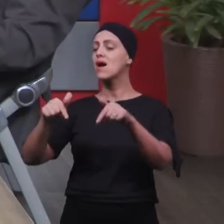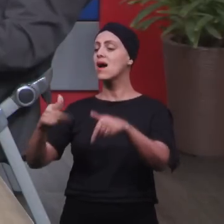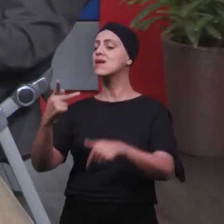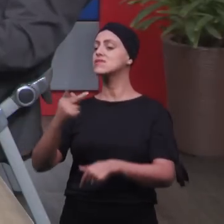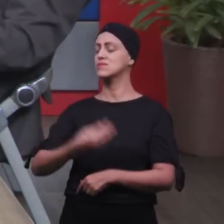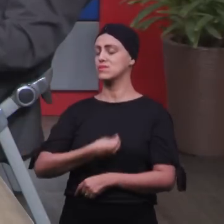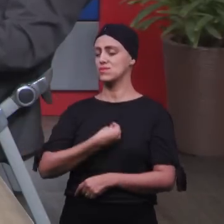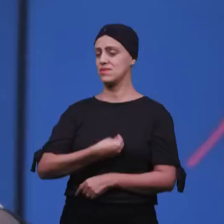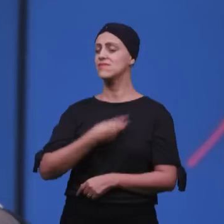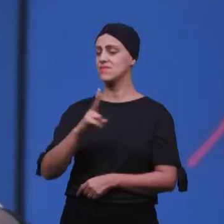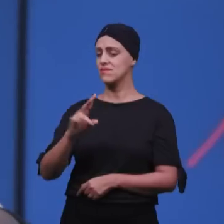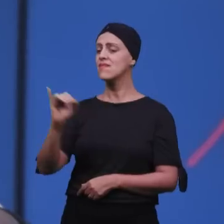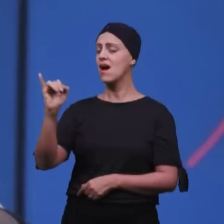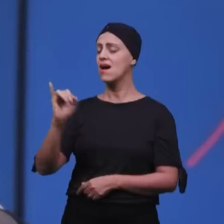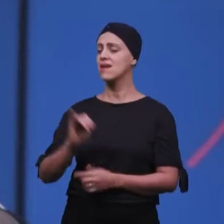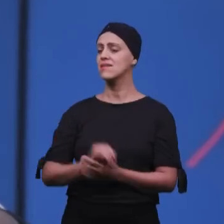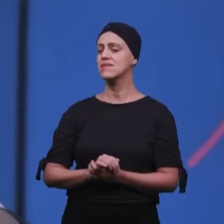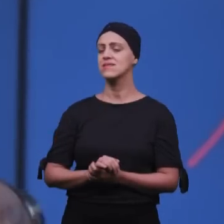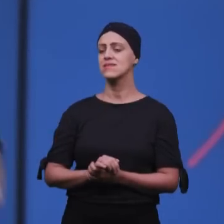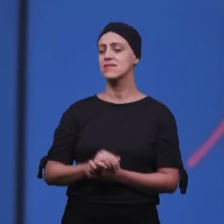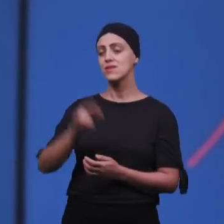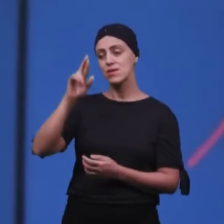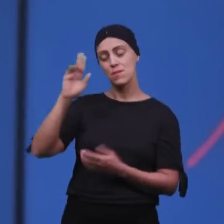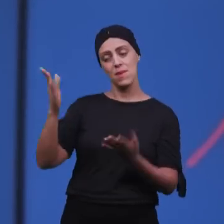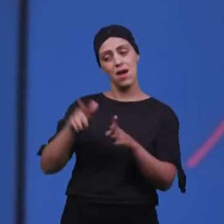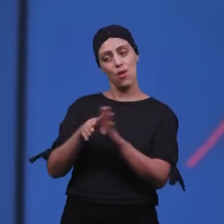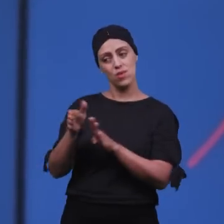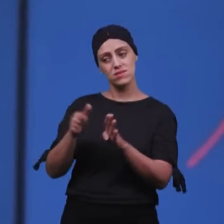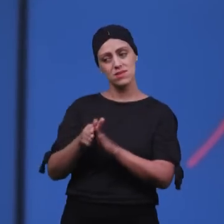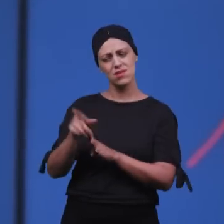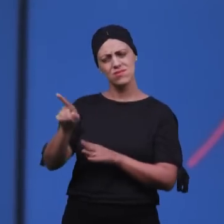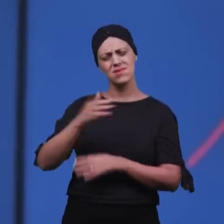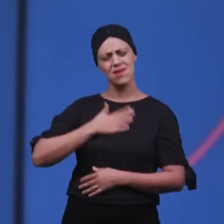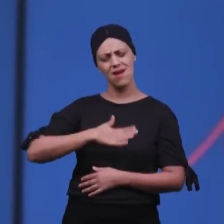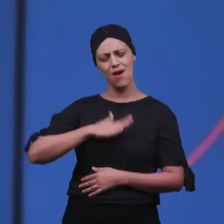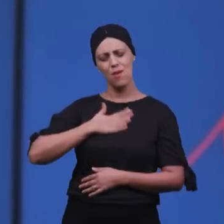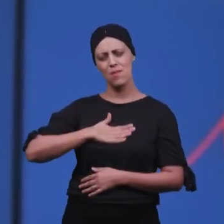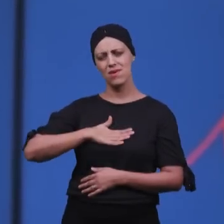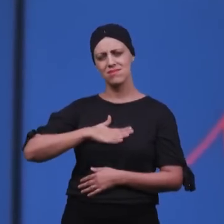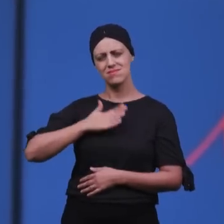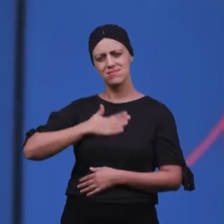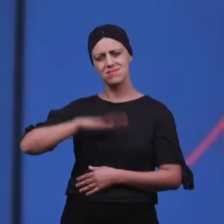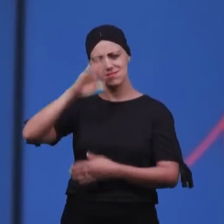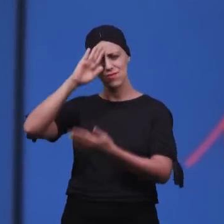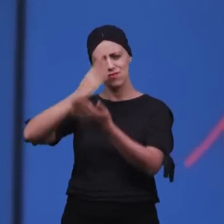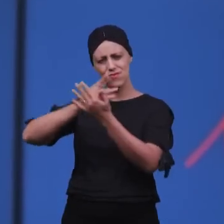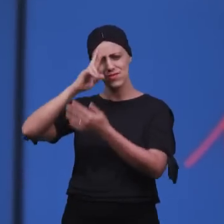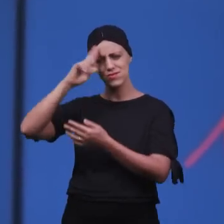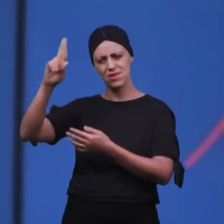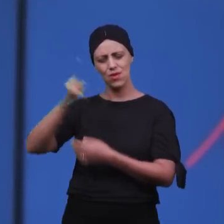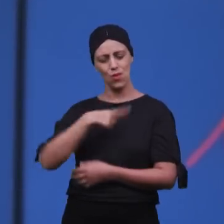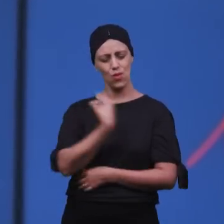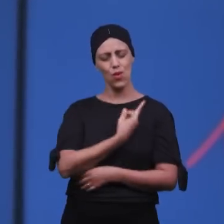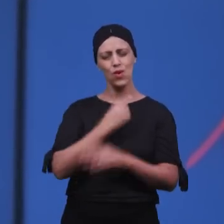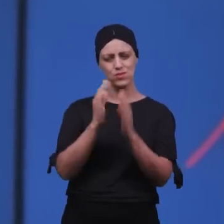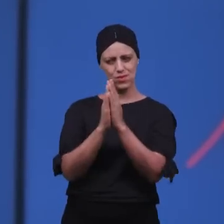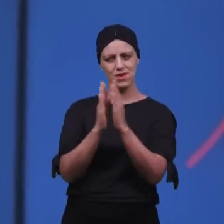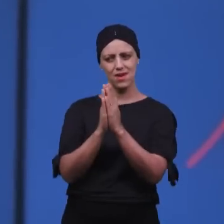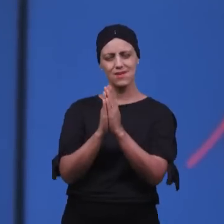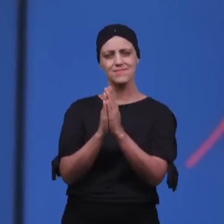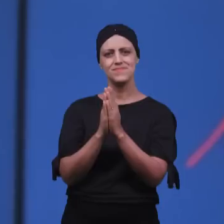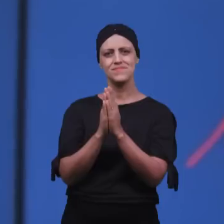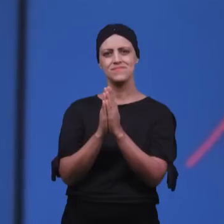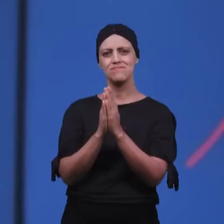vida. Só vou te dar um conselho, não descansa no Senhor. Vamos orar. Eu